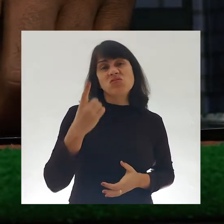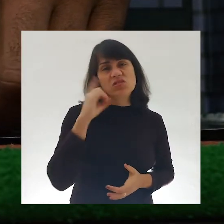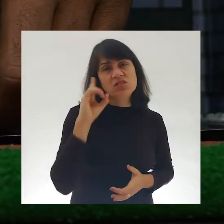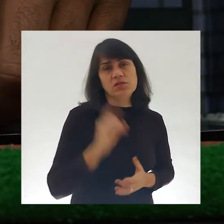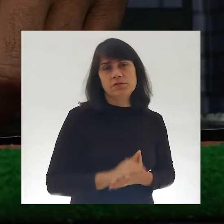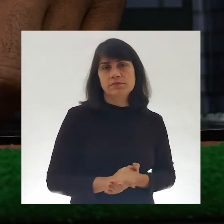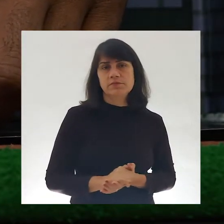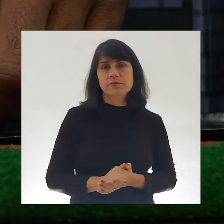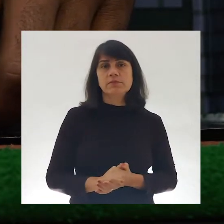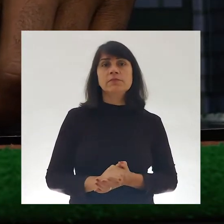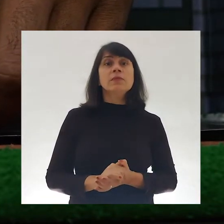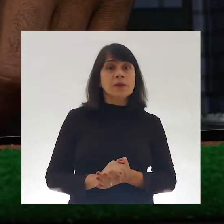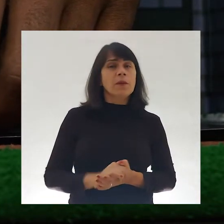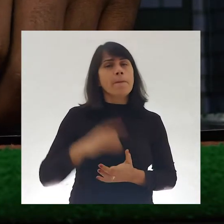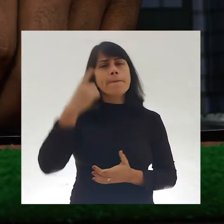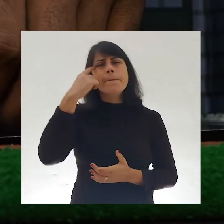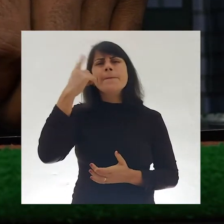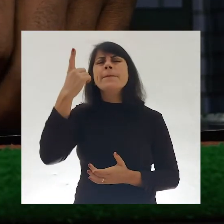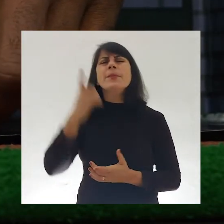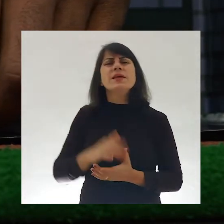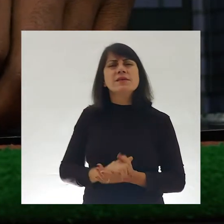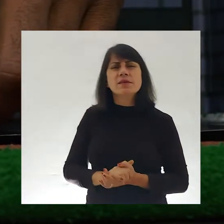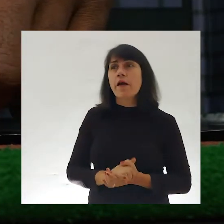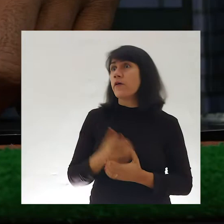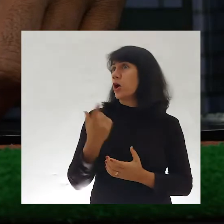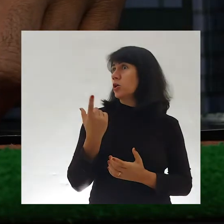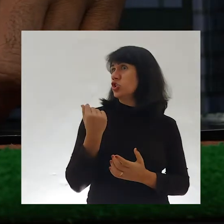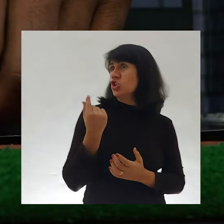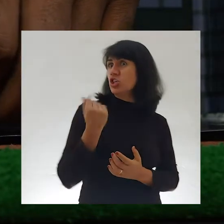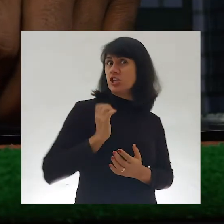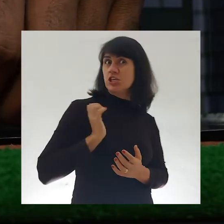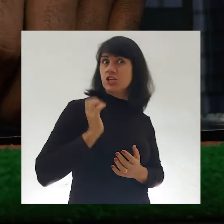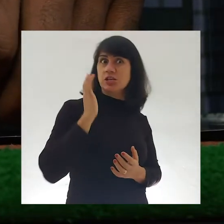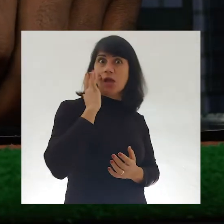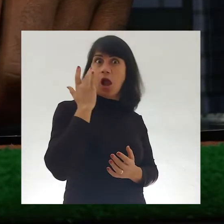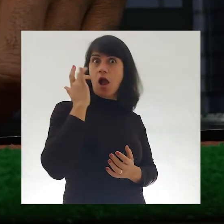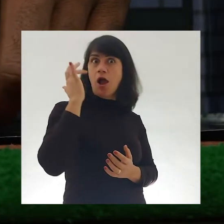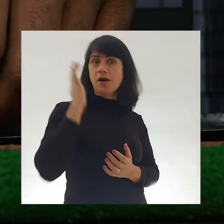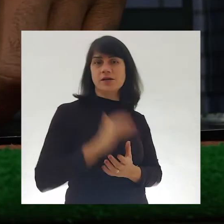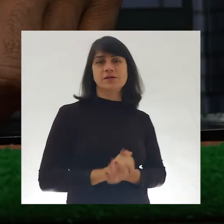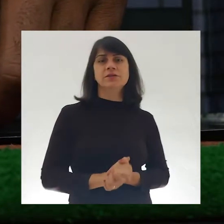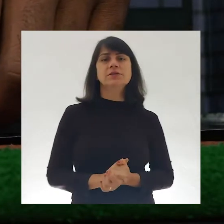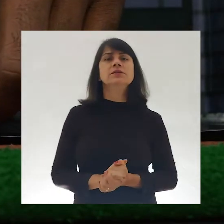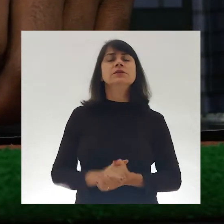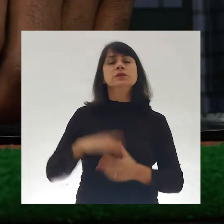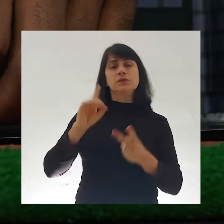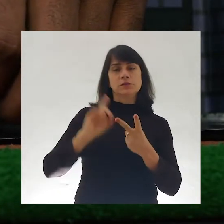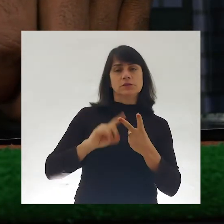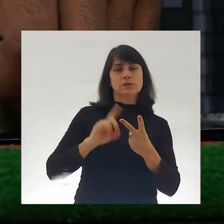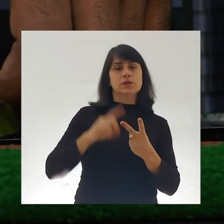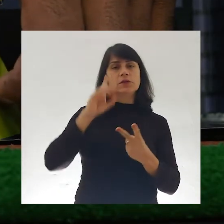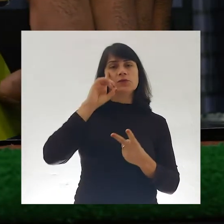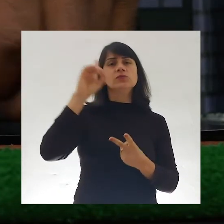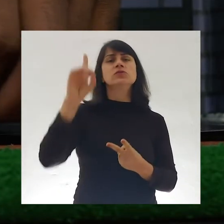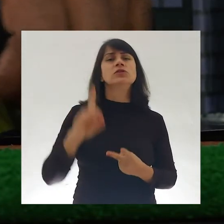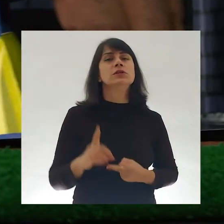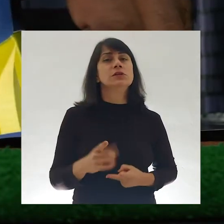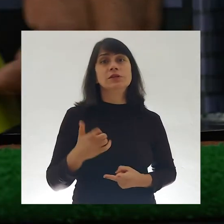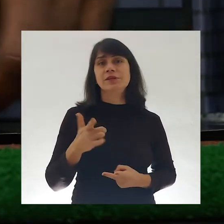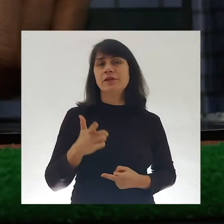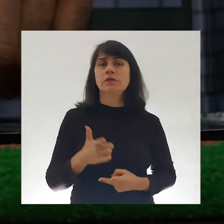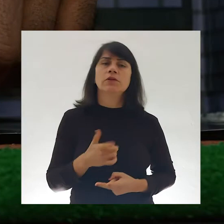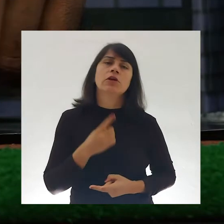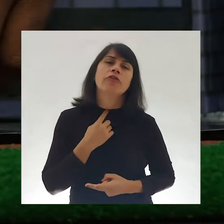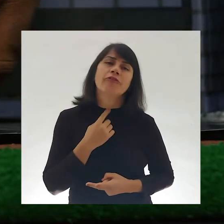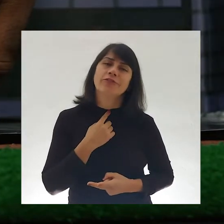um dia, enquanto pensava em todo o ouro que ganharia. No segundo, já não tinha mais o